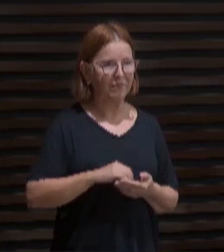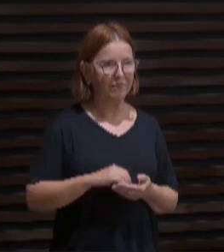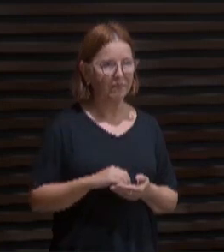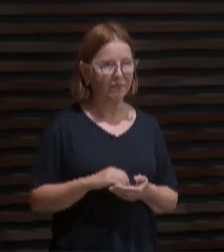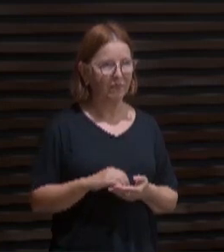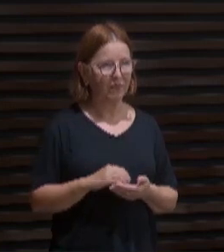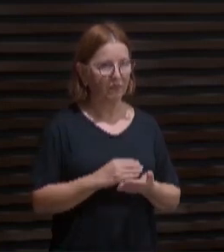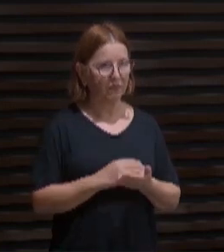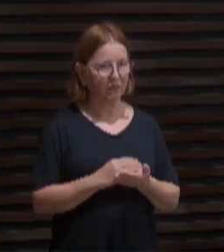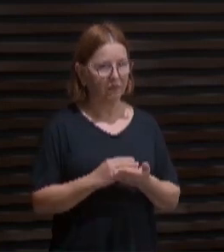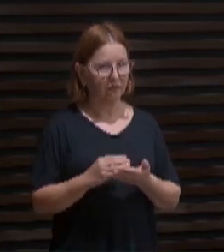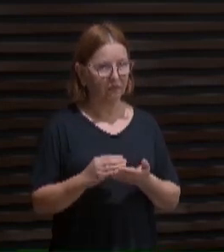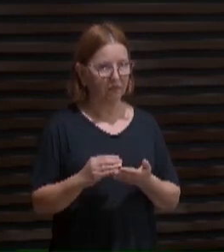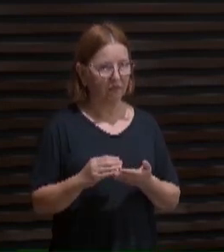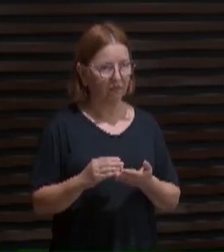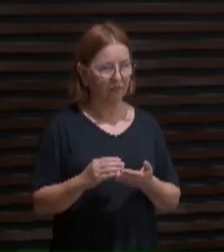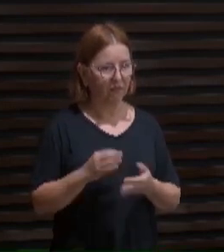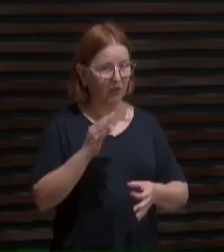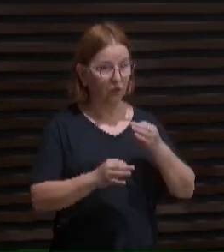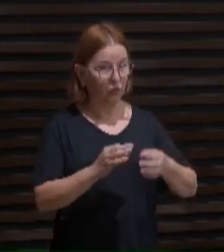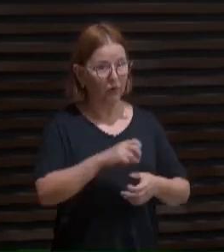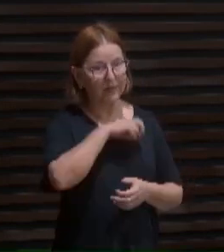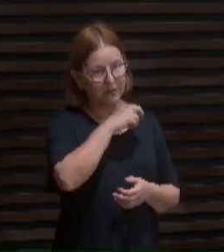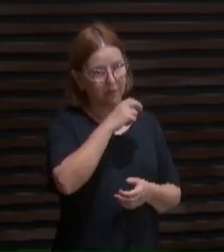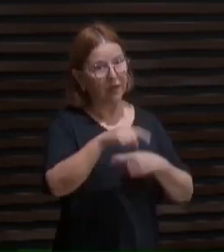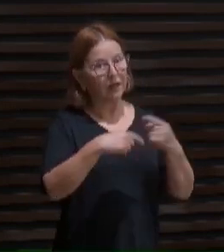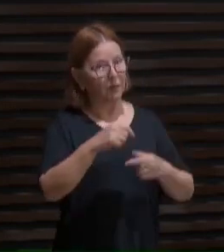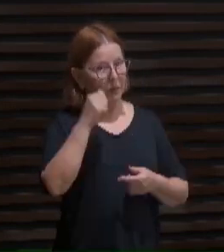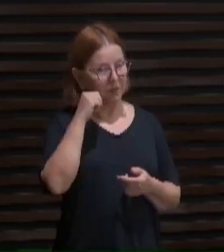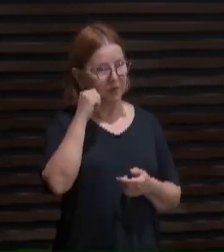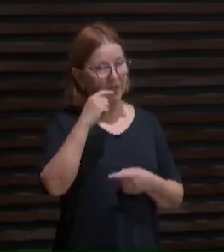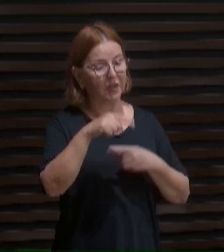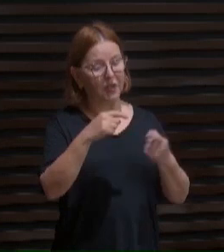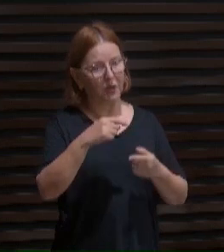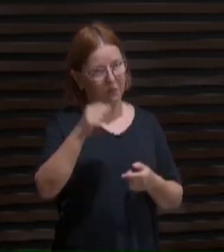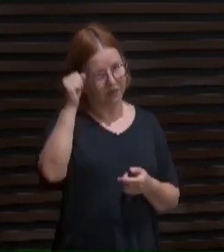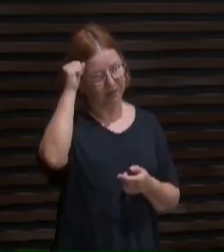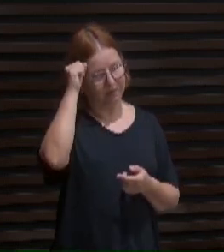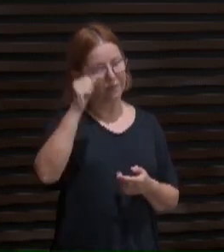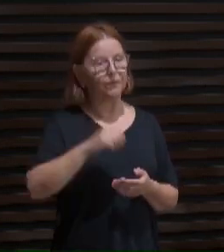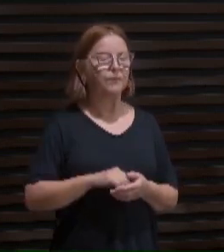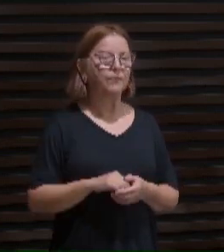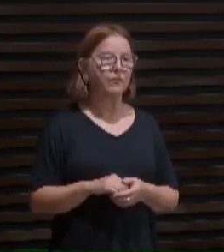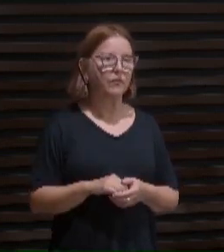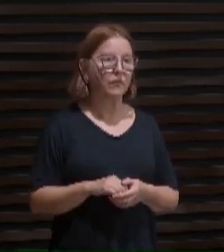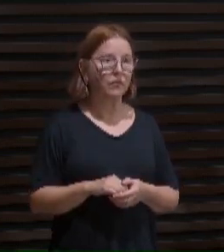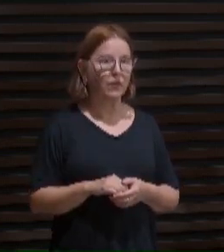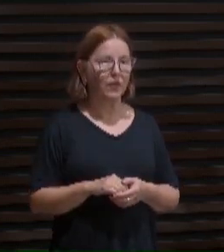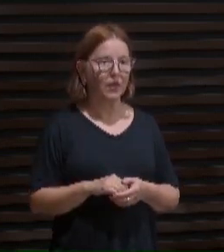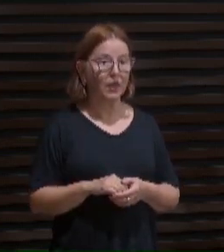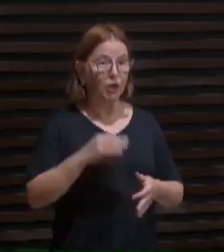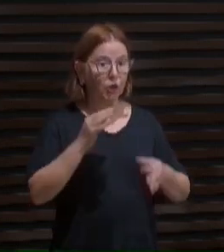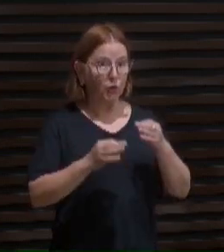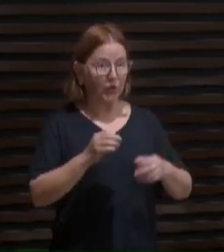inicialmente julgando a serpente, depois a mulher e finalmente o homem. E ao julgar a serpente,